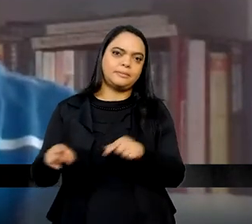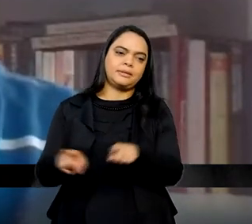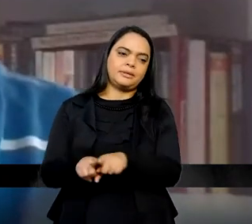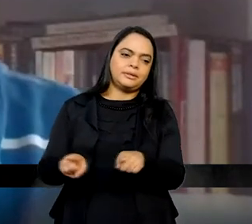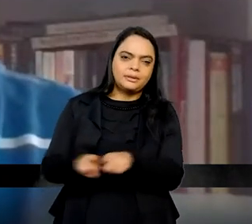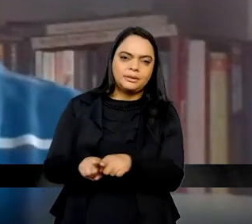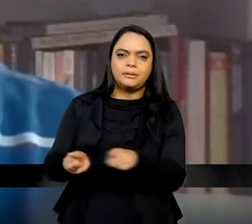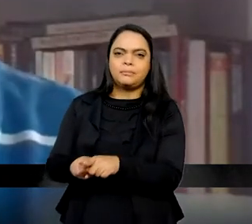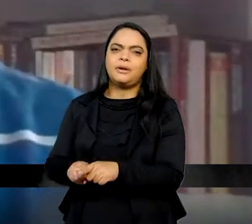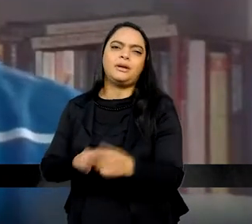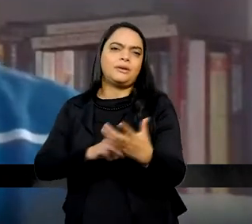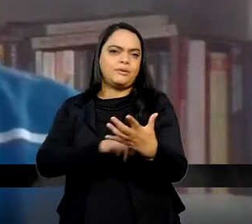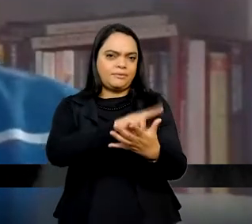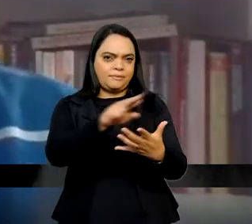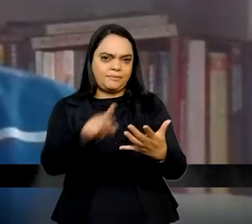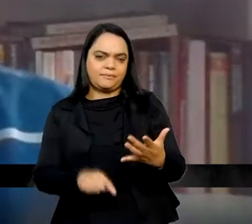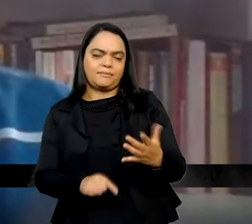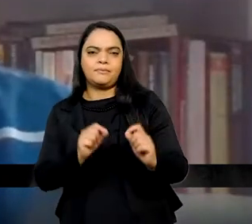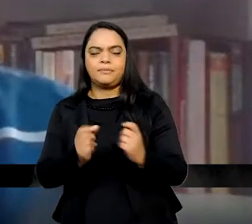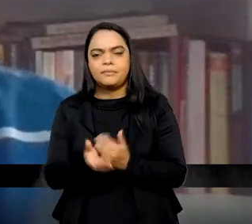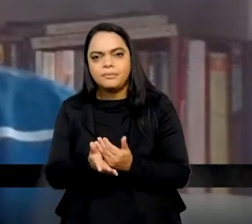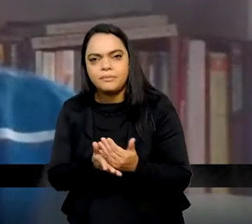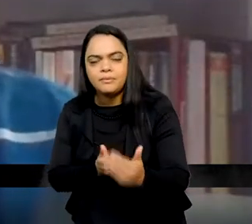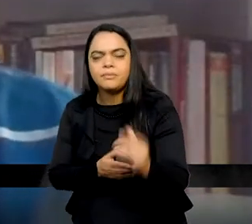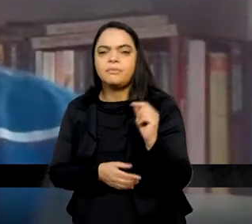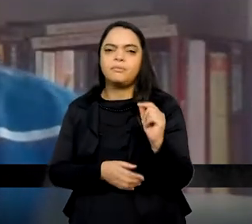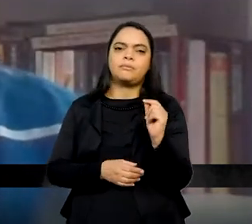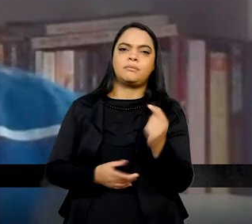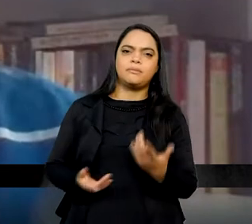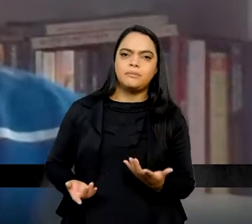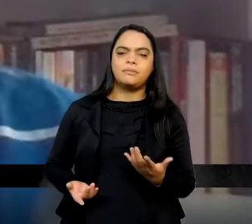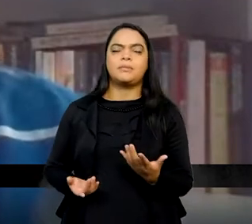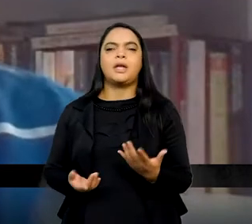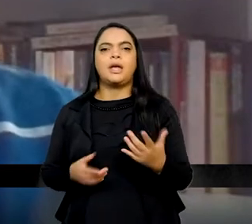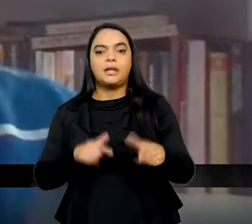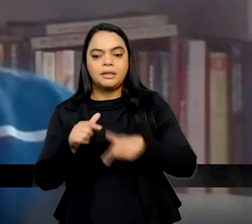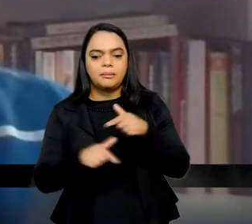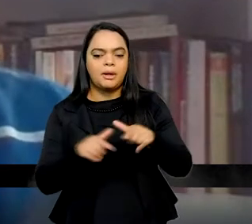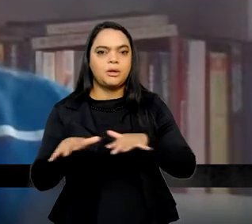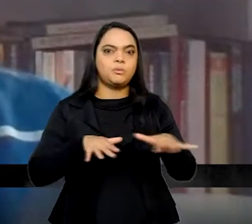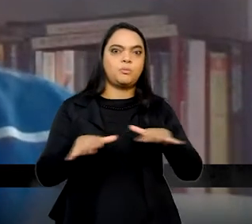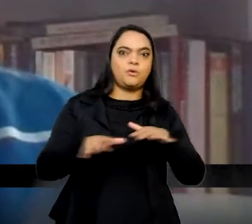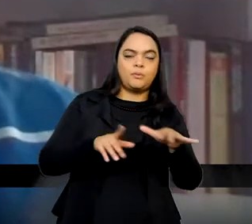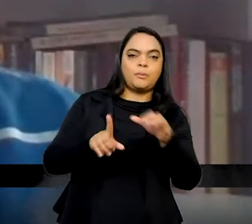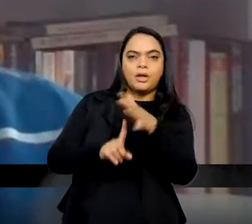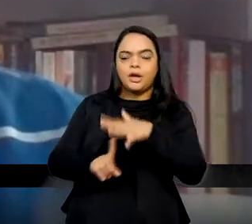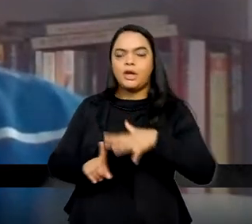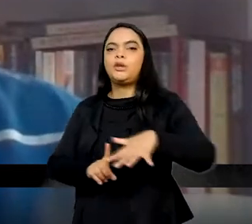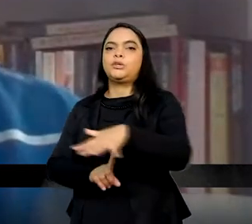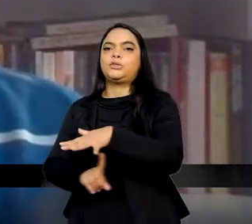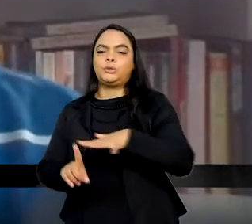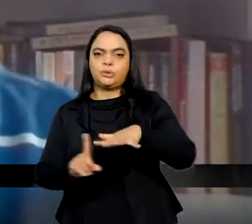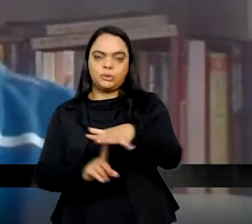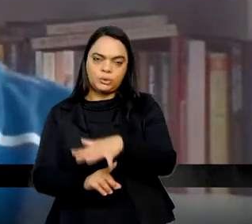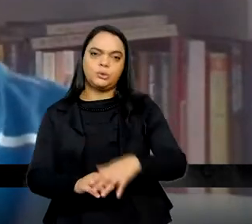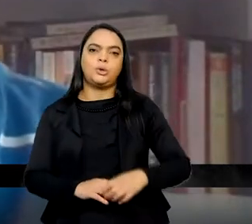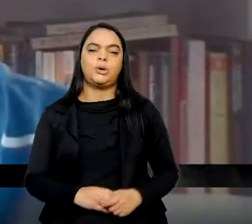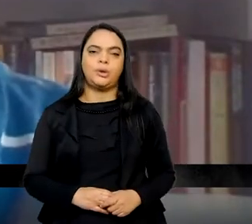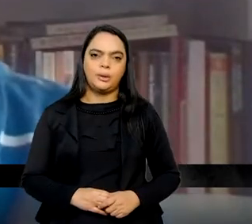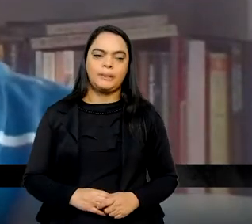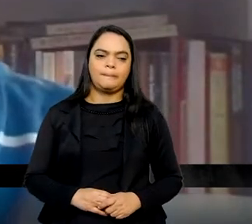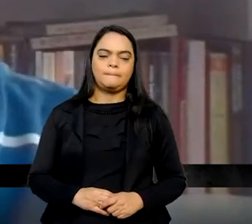sebastianista do Rodeador, e a partir de então comecei a gostar muito das questões de movimentos sociais. O movimento sebastianista do Rodeador foi